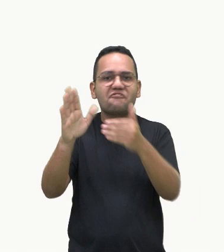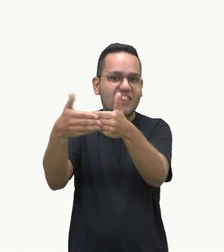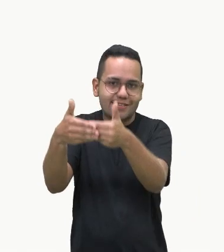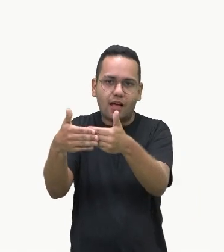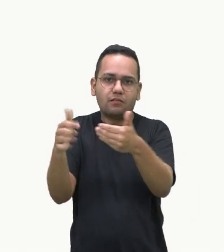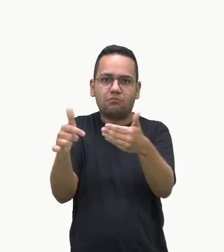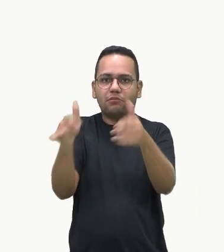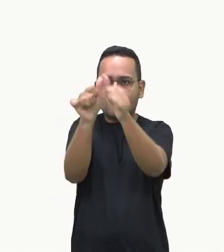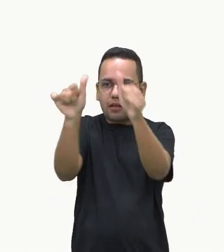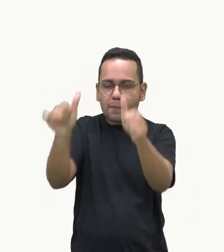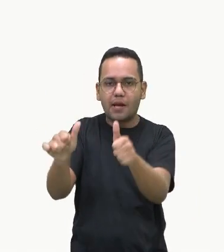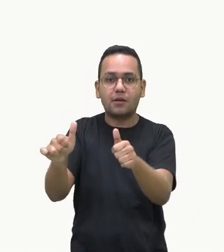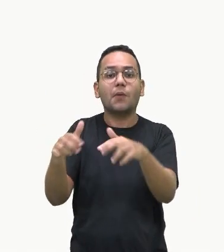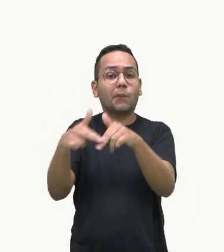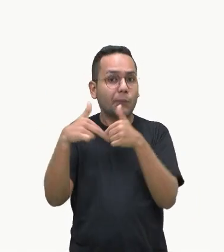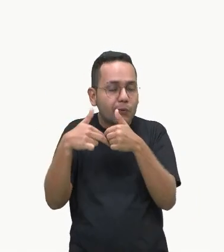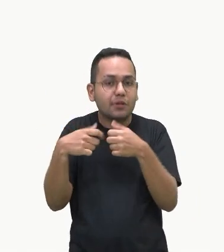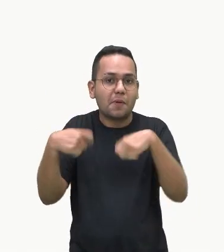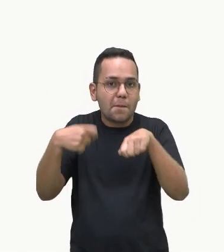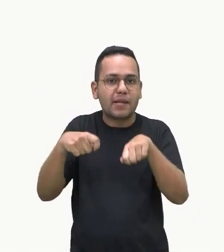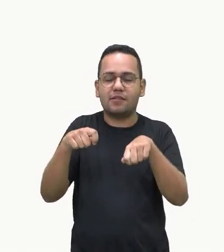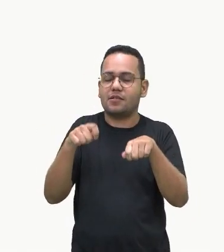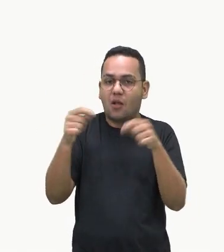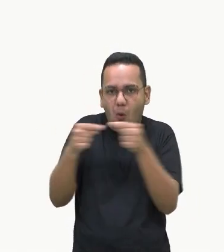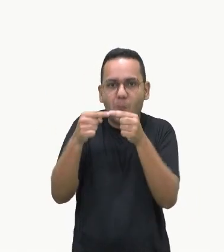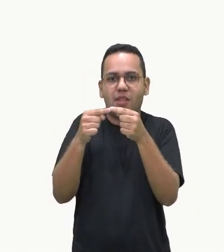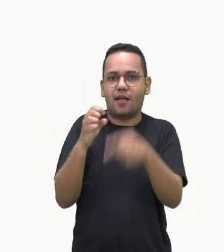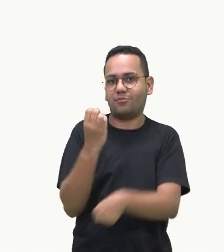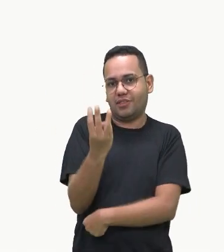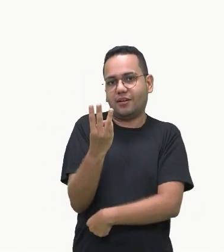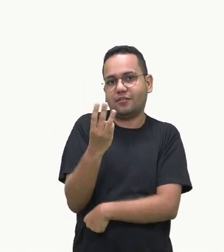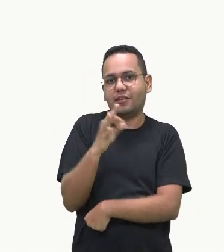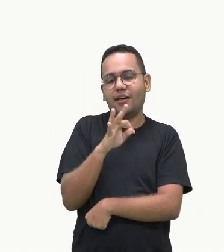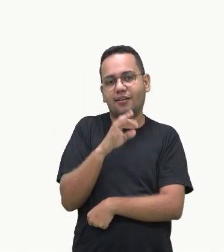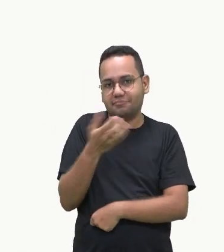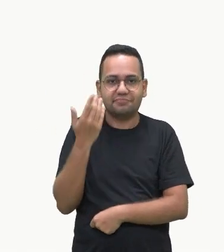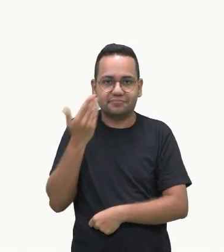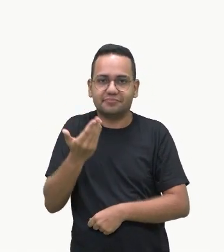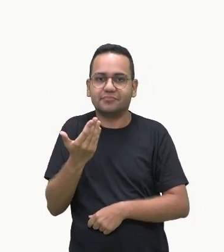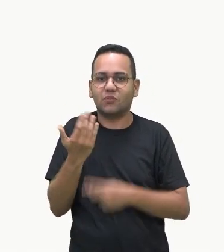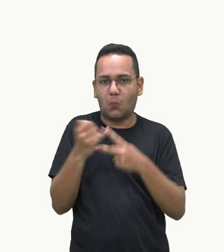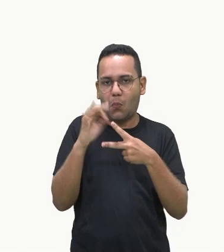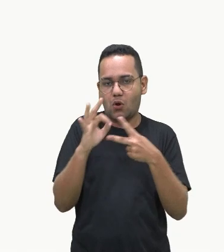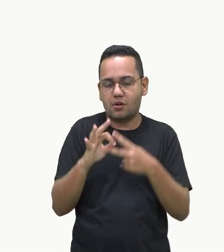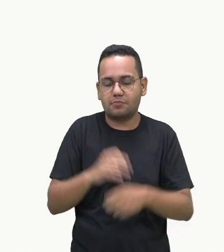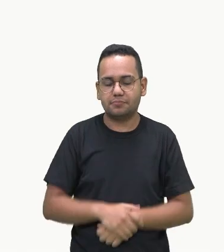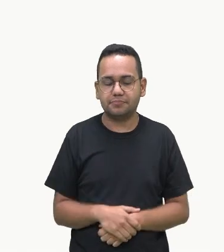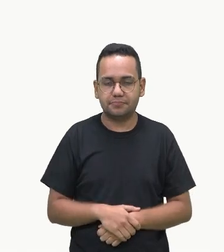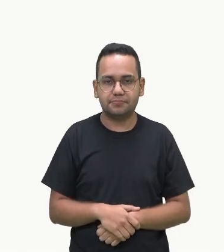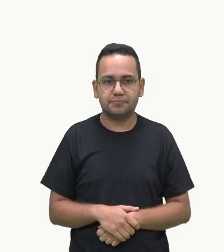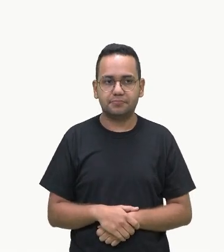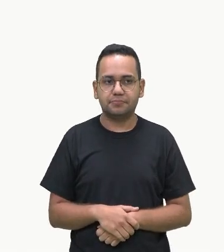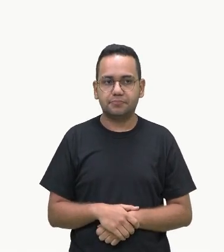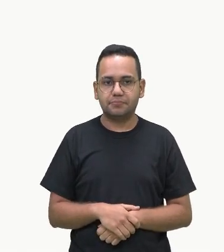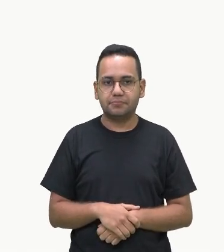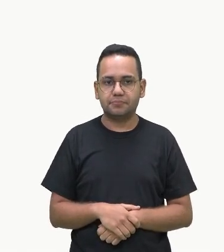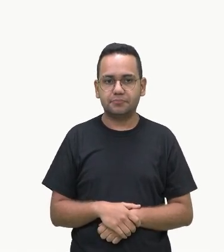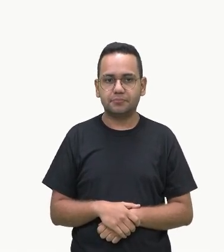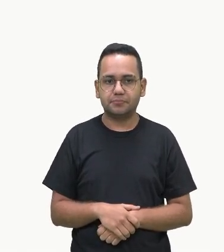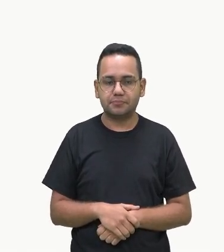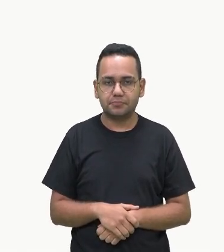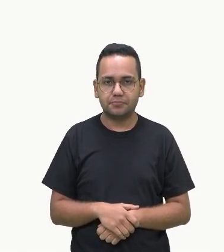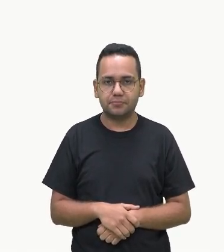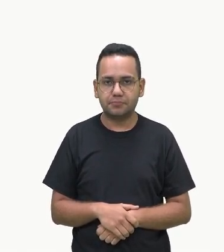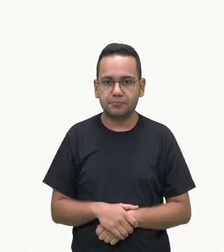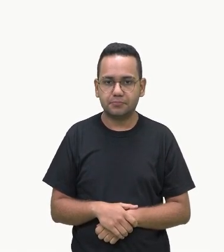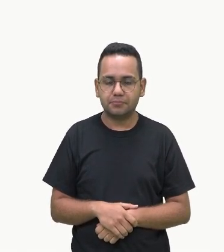venha a existir é o 3. Tudo bem? Mas avançando aqui no estudo dos polígonos,